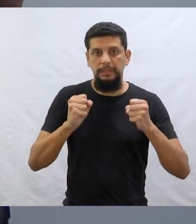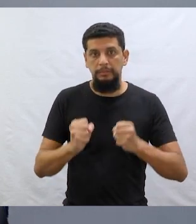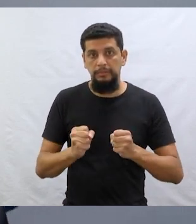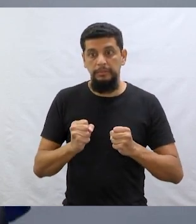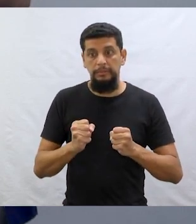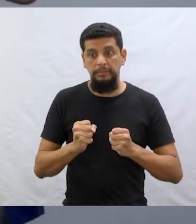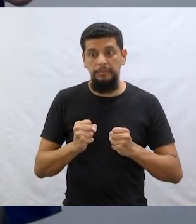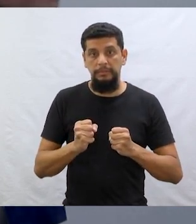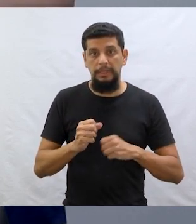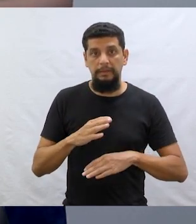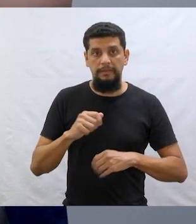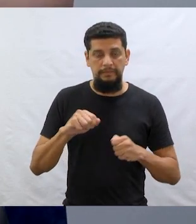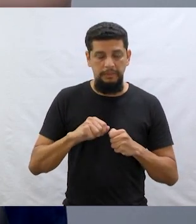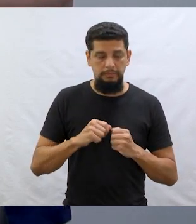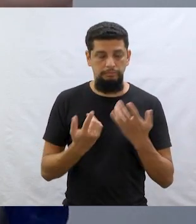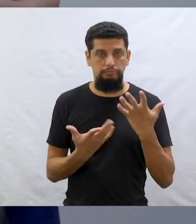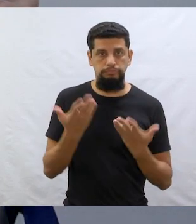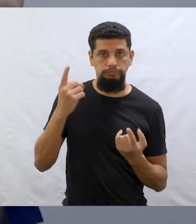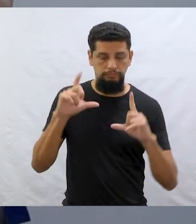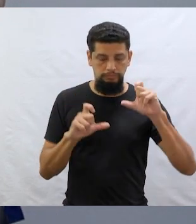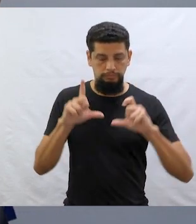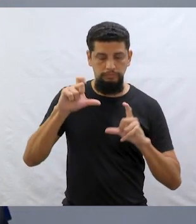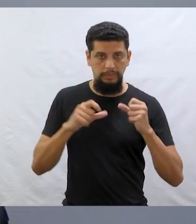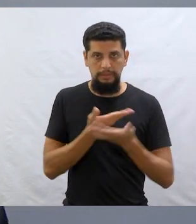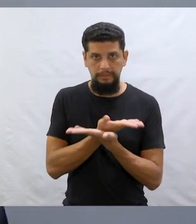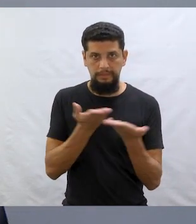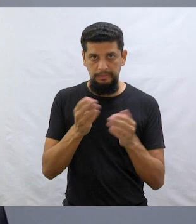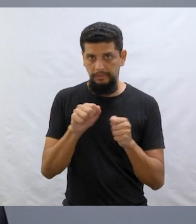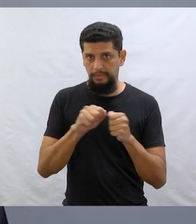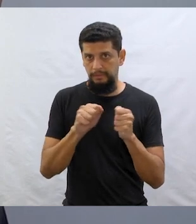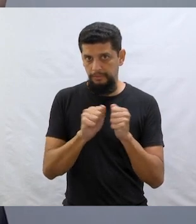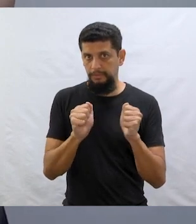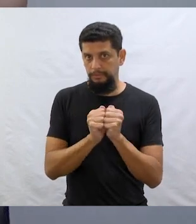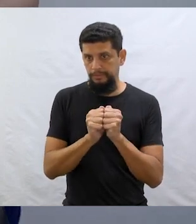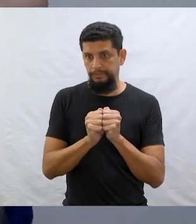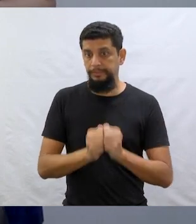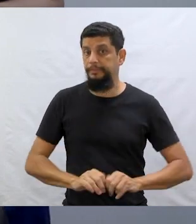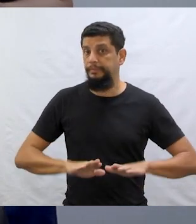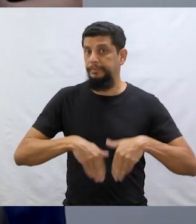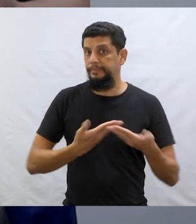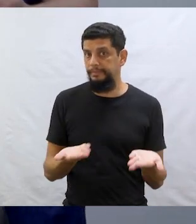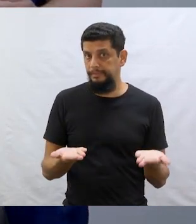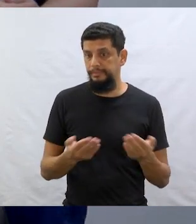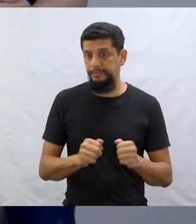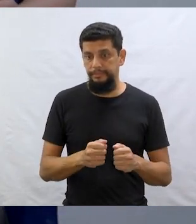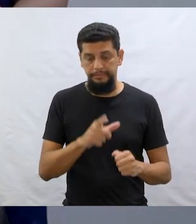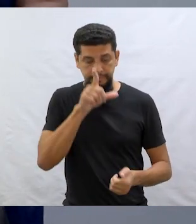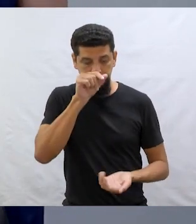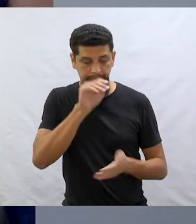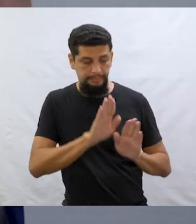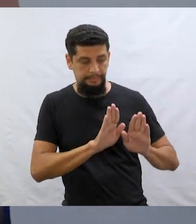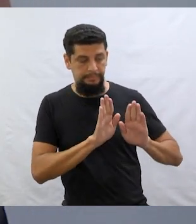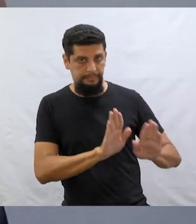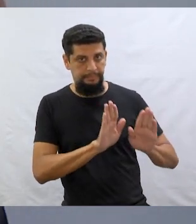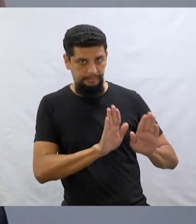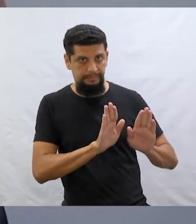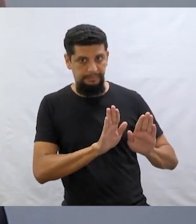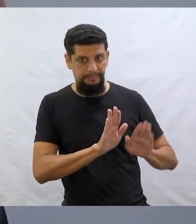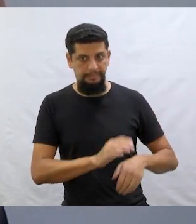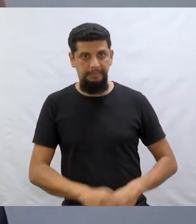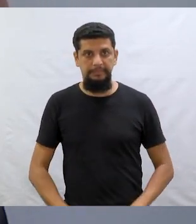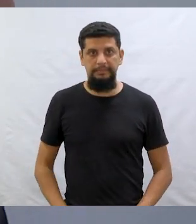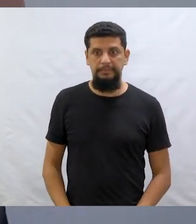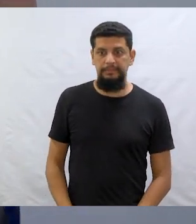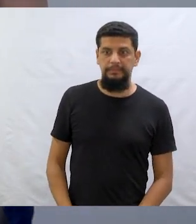poderia cantar fazendo gestos e você acompanha aí. Então, vamos deixar aqui. Os pintinhos